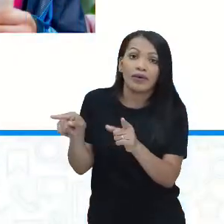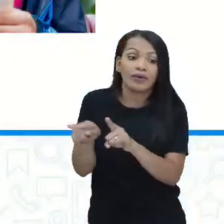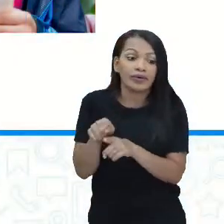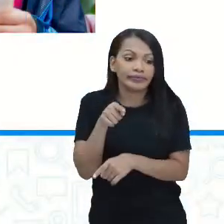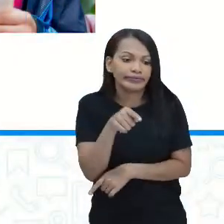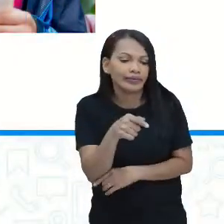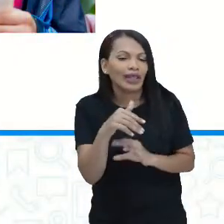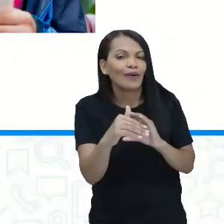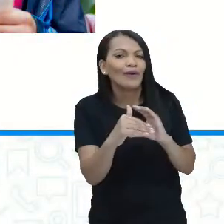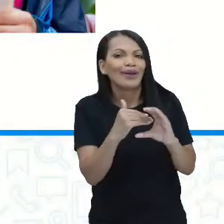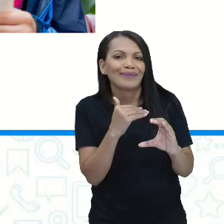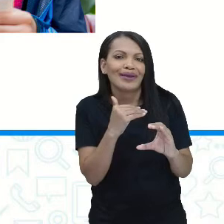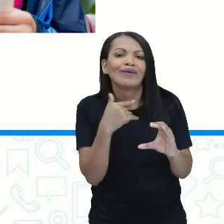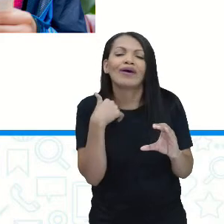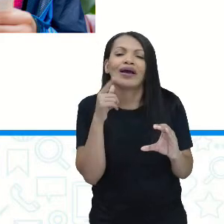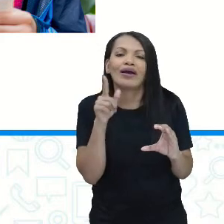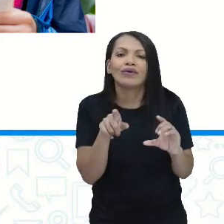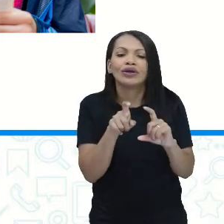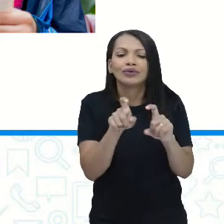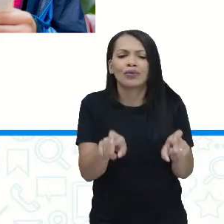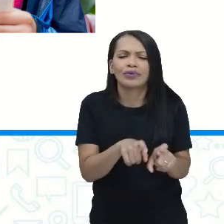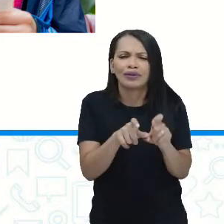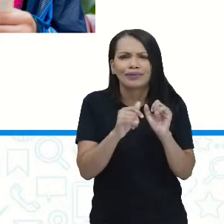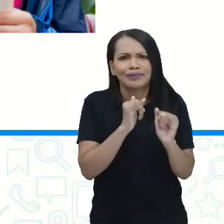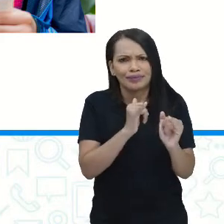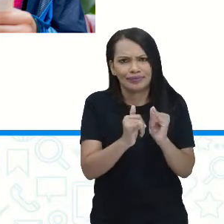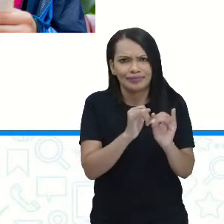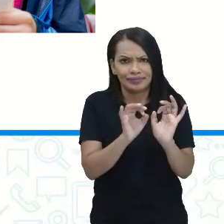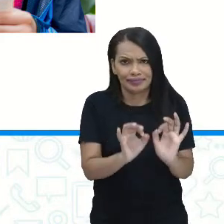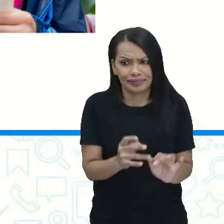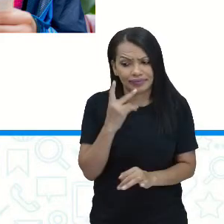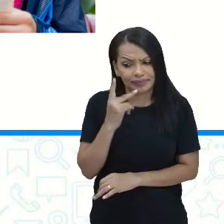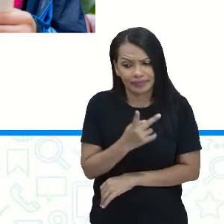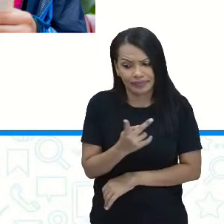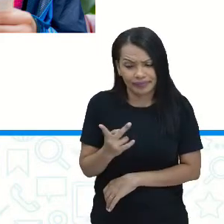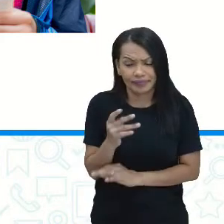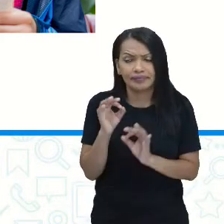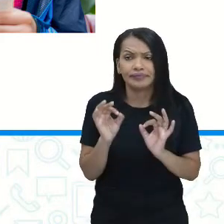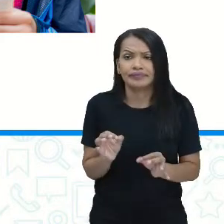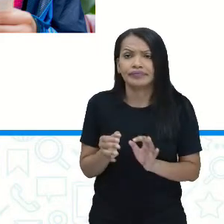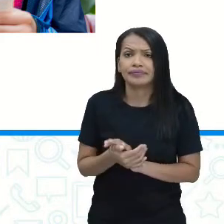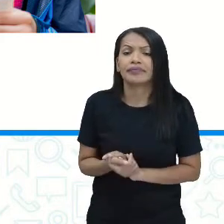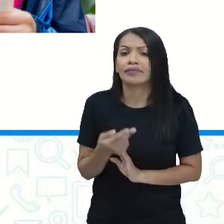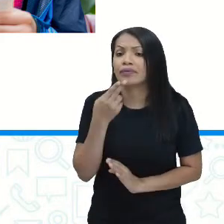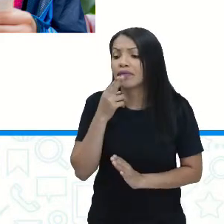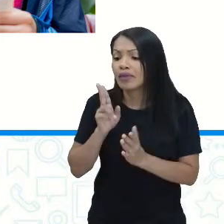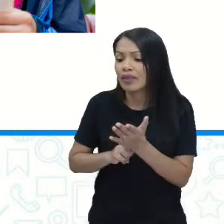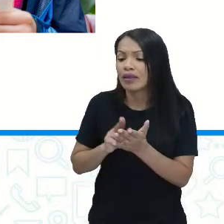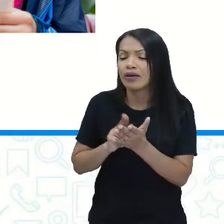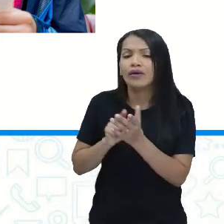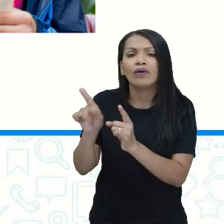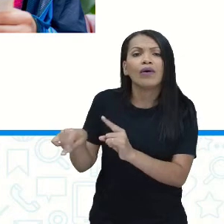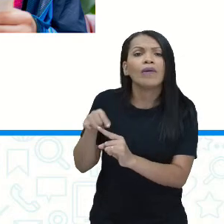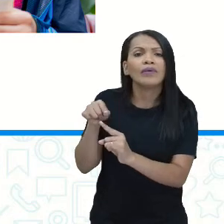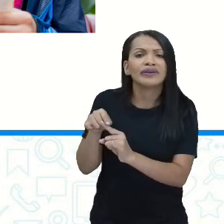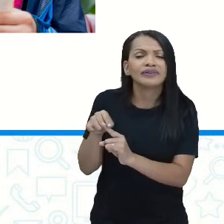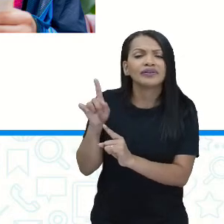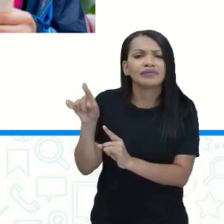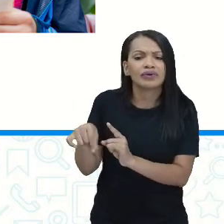A carta é um tipo de texto utilizado entre as pessoas com o objetivo de